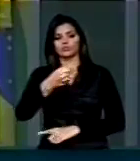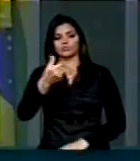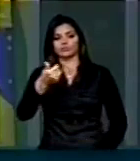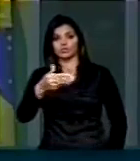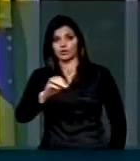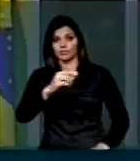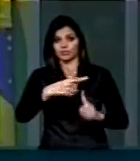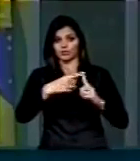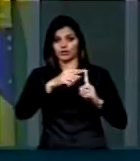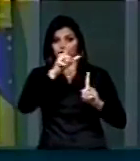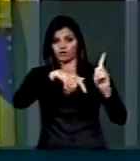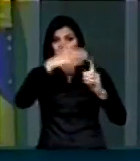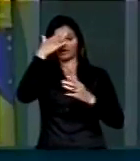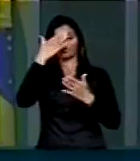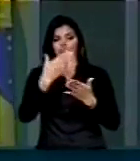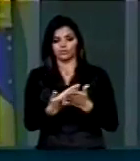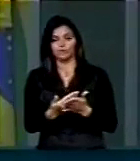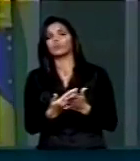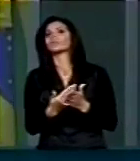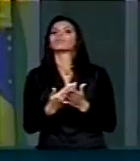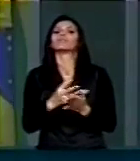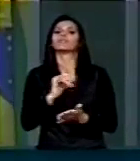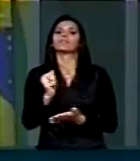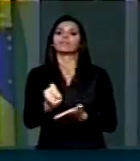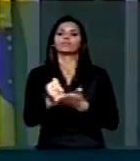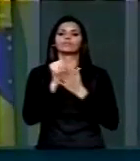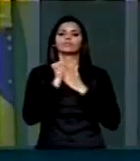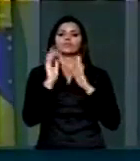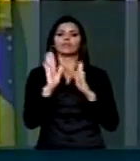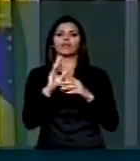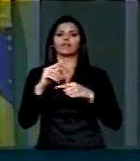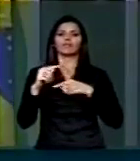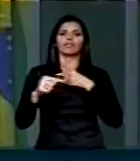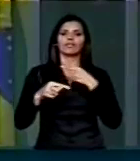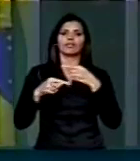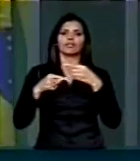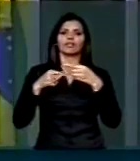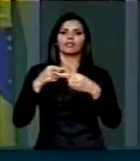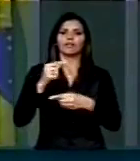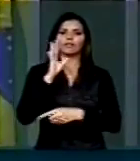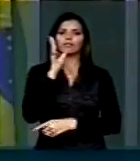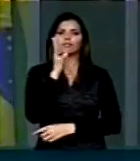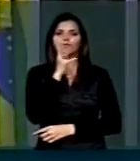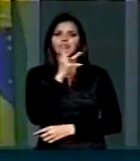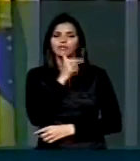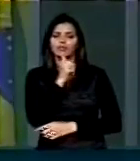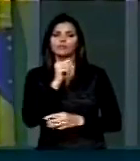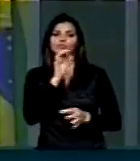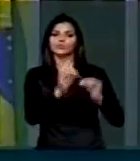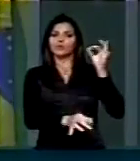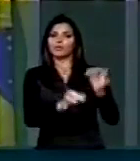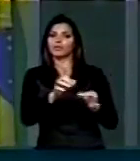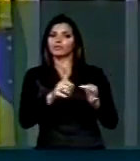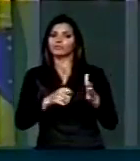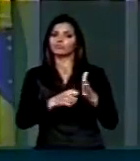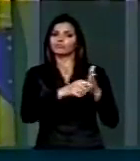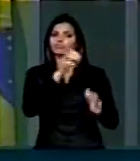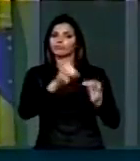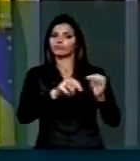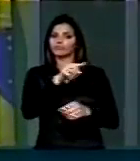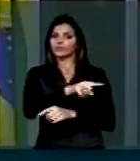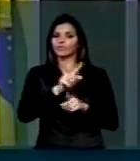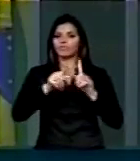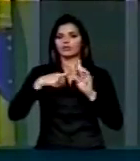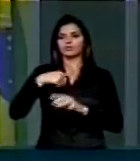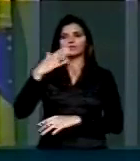acreditando que esse subterfúgio iria procrastinar o seu julgamento. Assim, porém, não entendeu